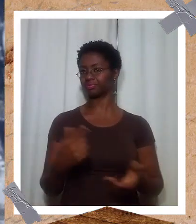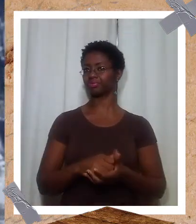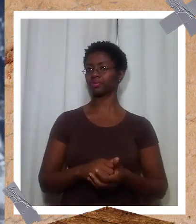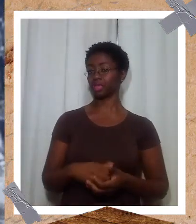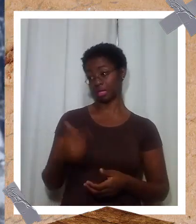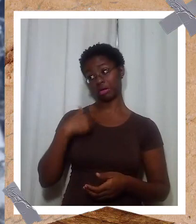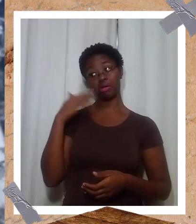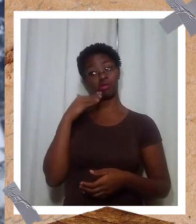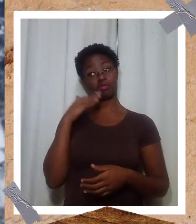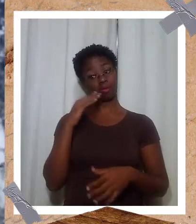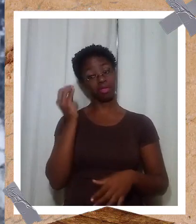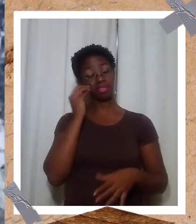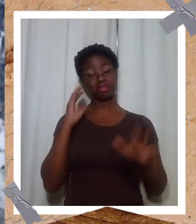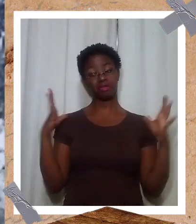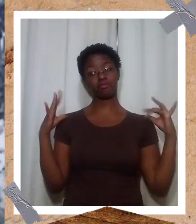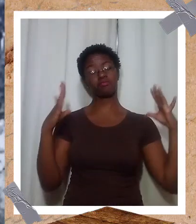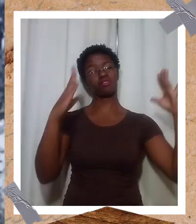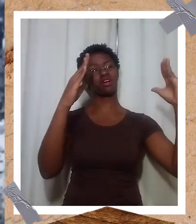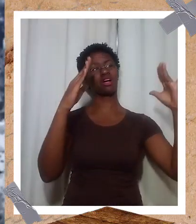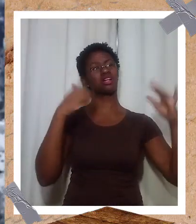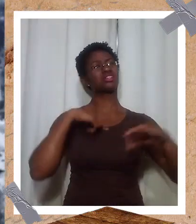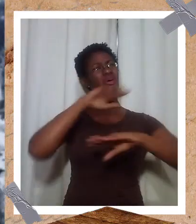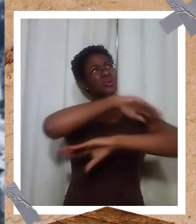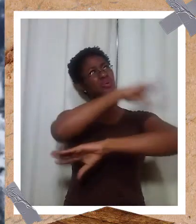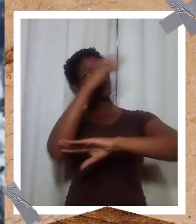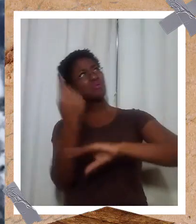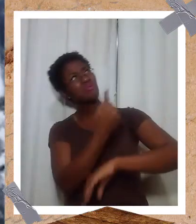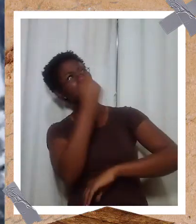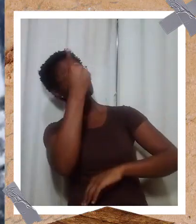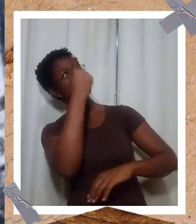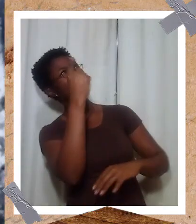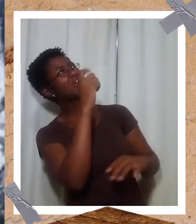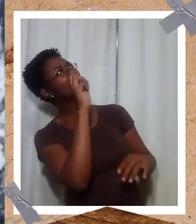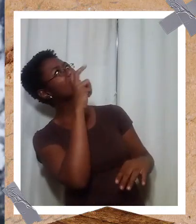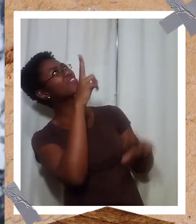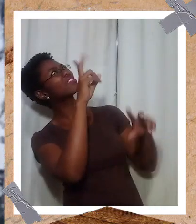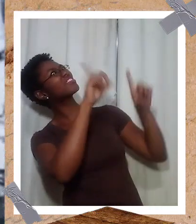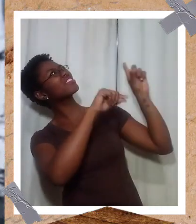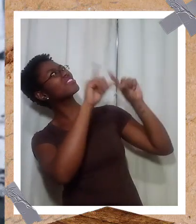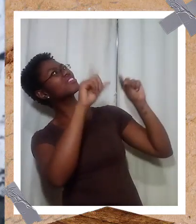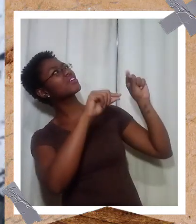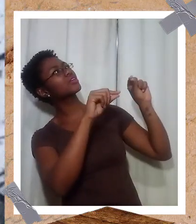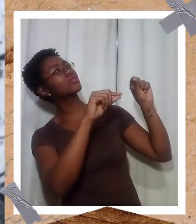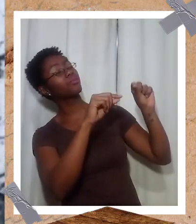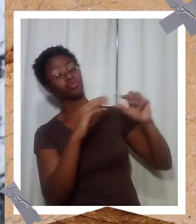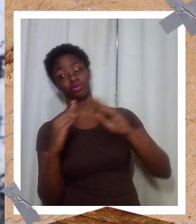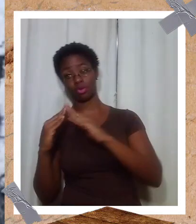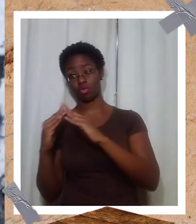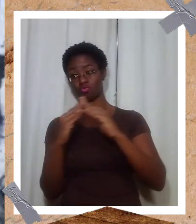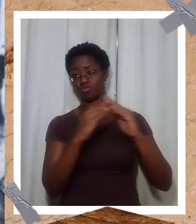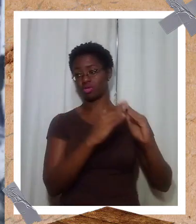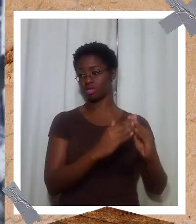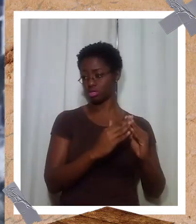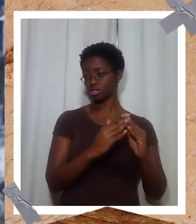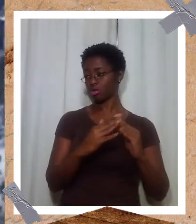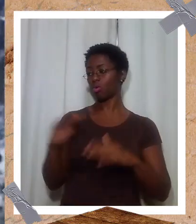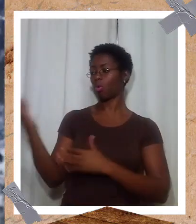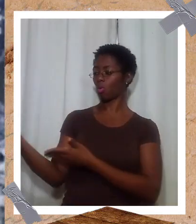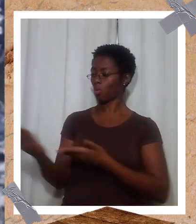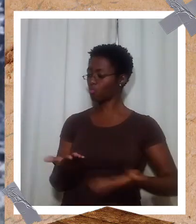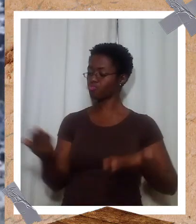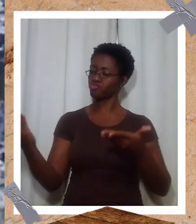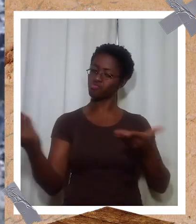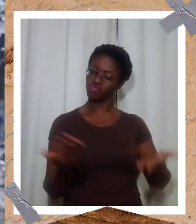possível admirar estrelas de perto. Um vizinho bonito e estiloso costumava reunir artistas como ele para brilharem com